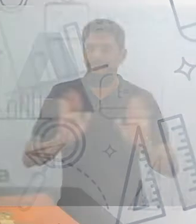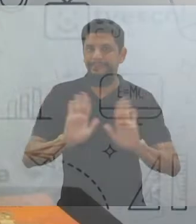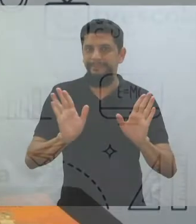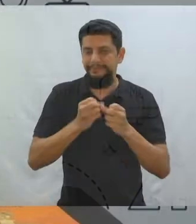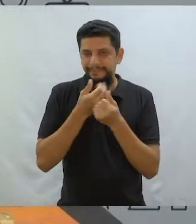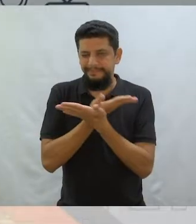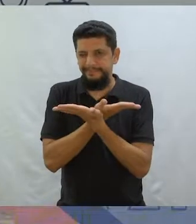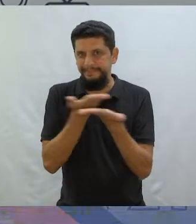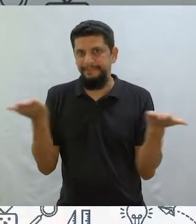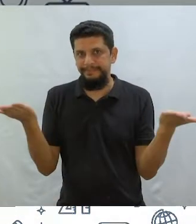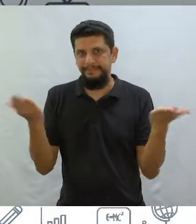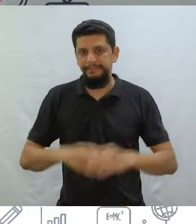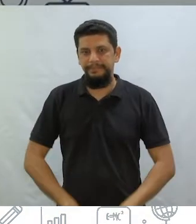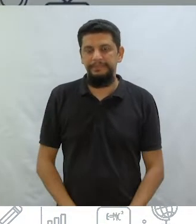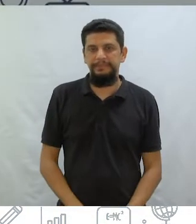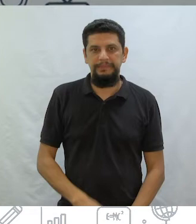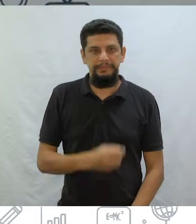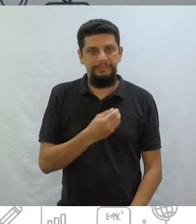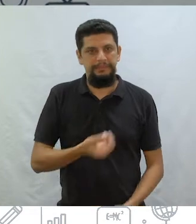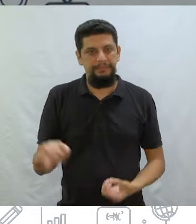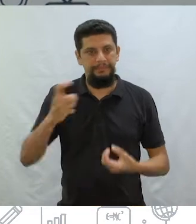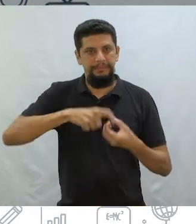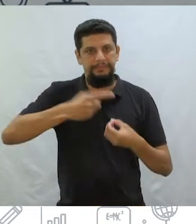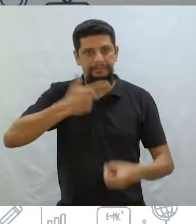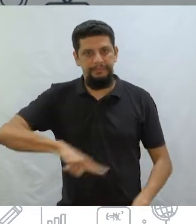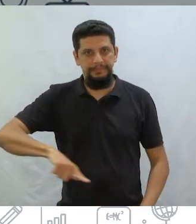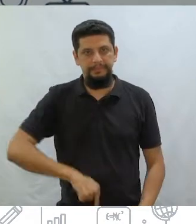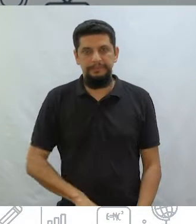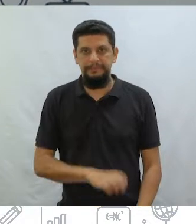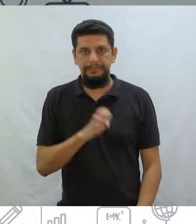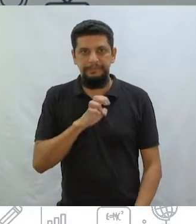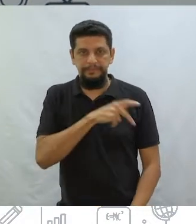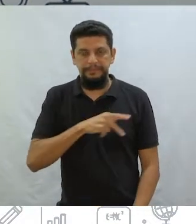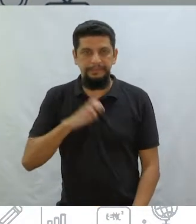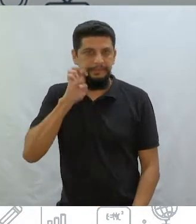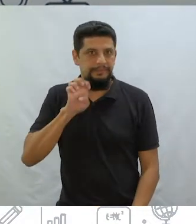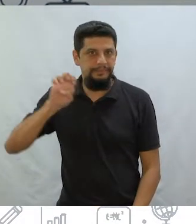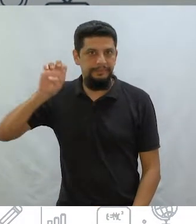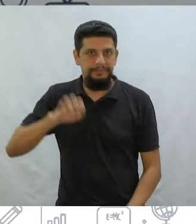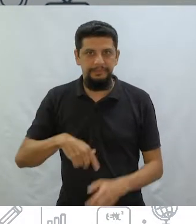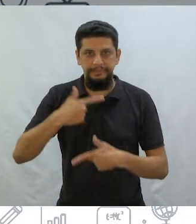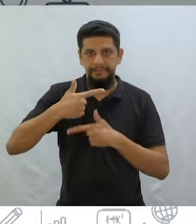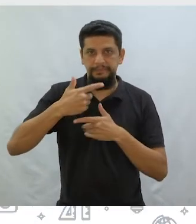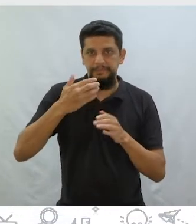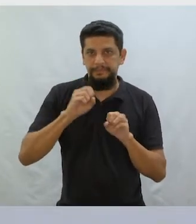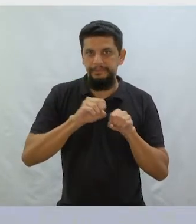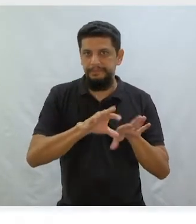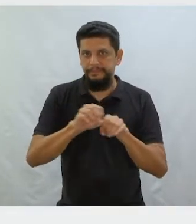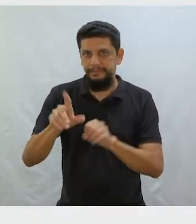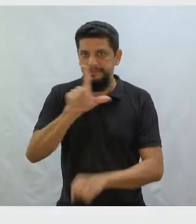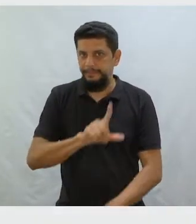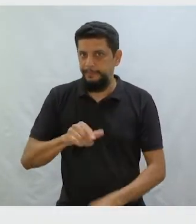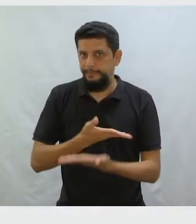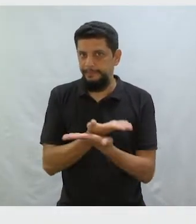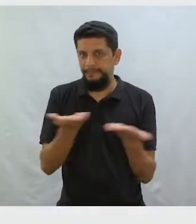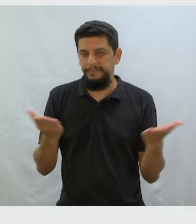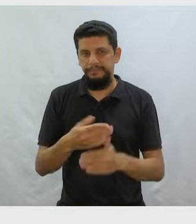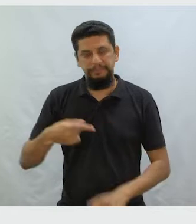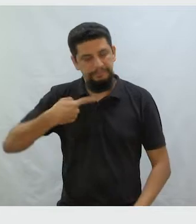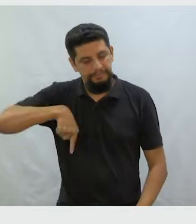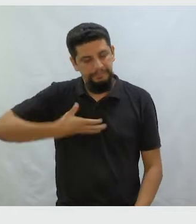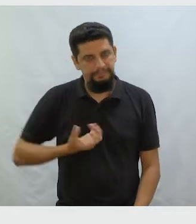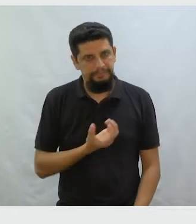Olá pessoal tudo bem com vocês estou de volta Professor Emerson Para quê trabalhar literatura com vocês nós